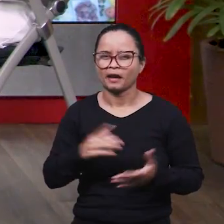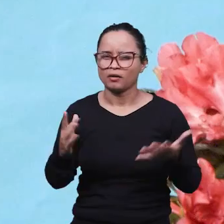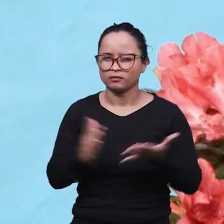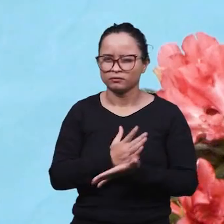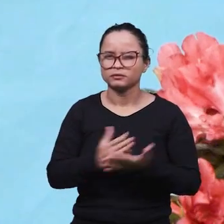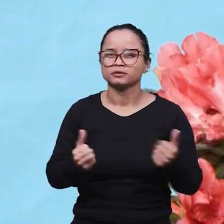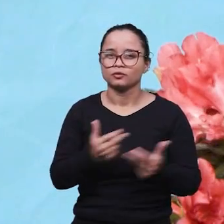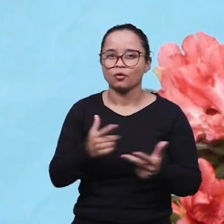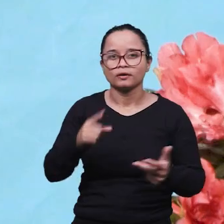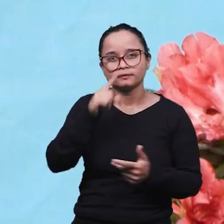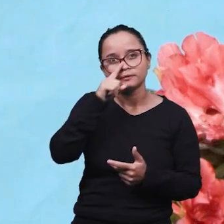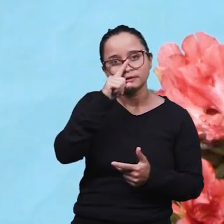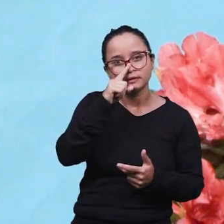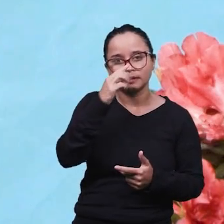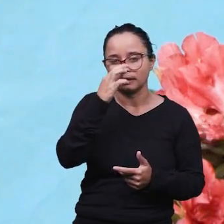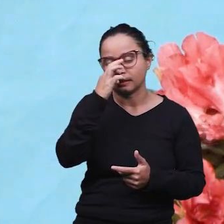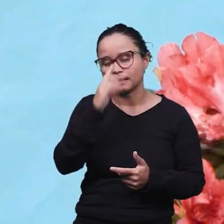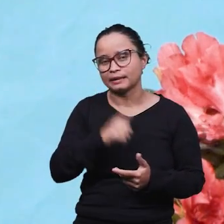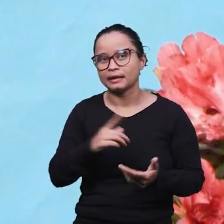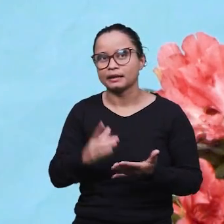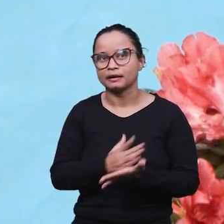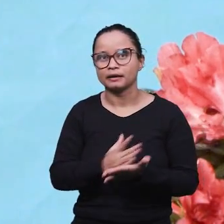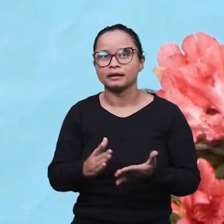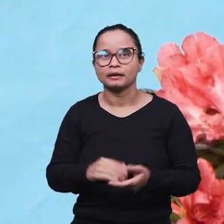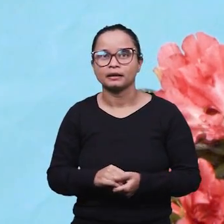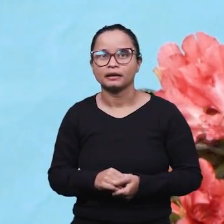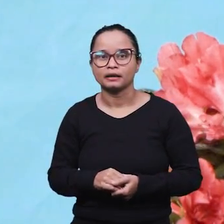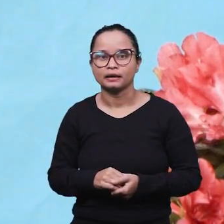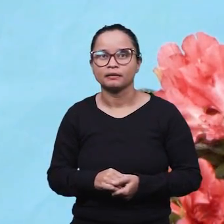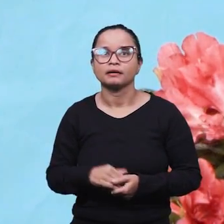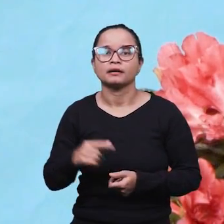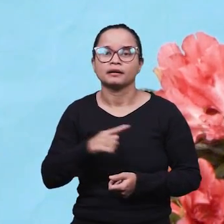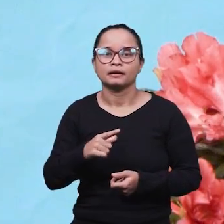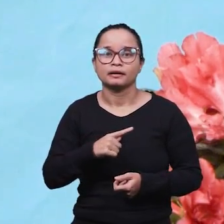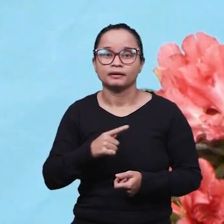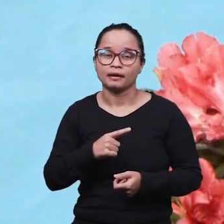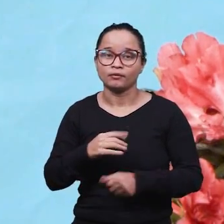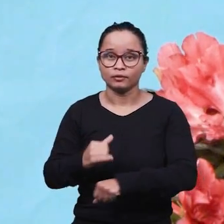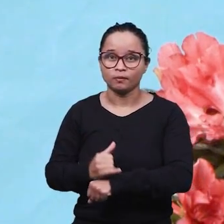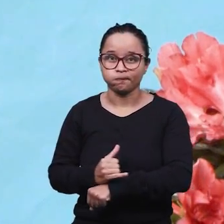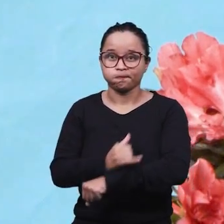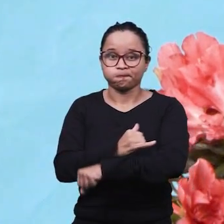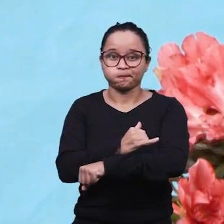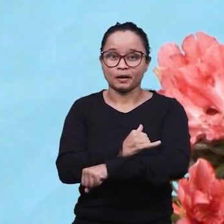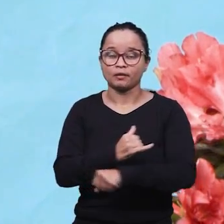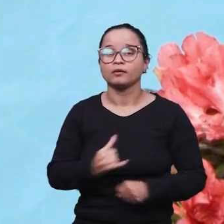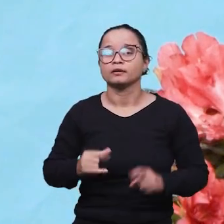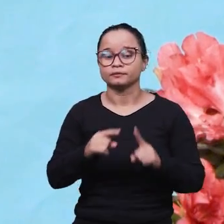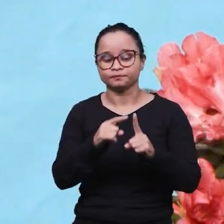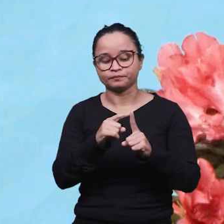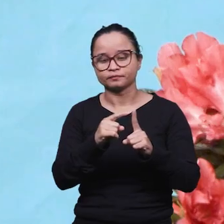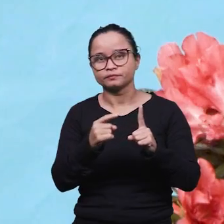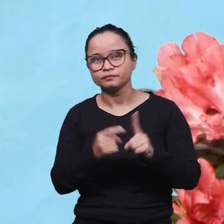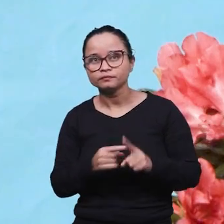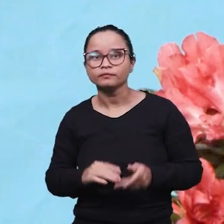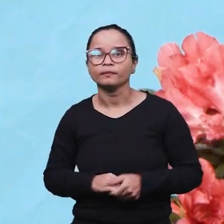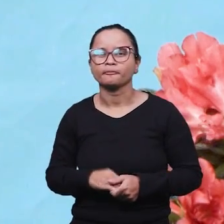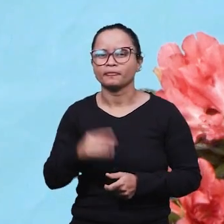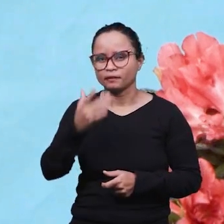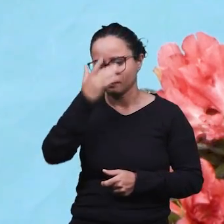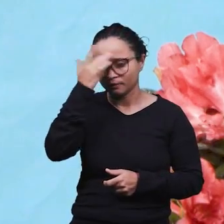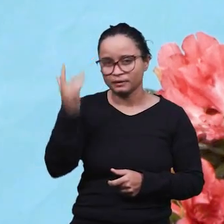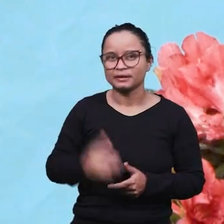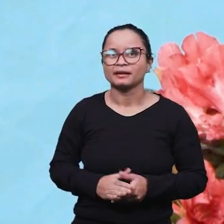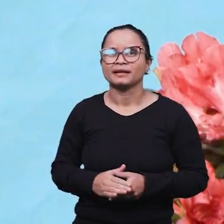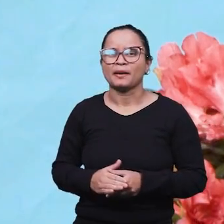né? Existem alguns fatores de risco, como, por exemplo, um ganho excessivo de peso na gravidez, uma paciente que é extremamente sedentária,